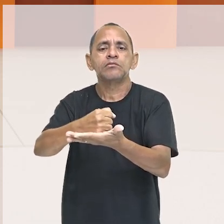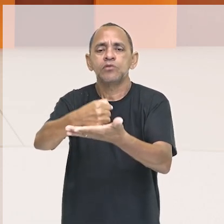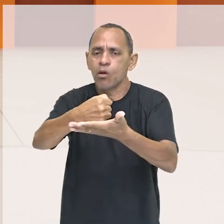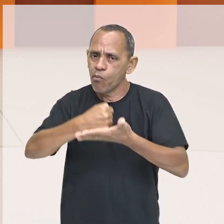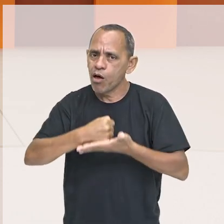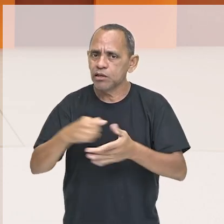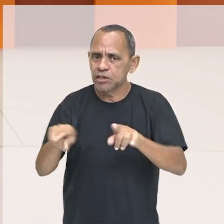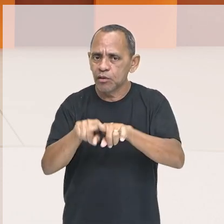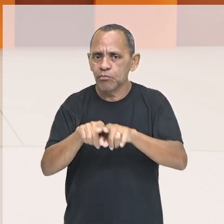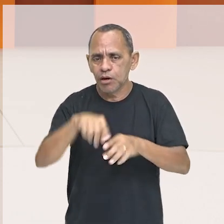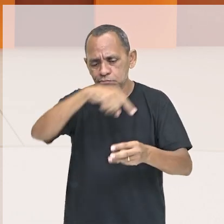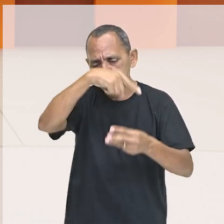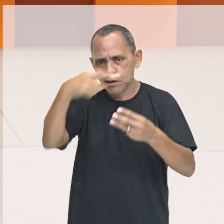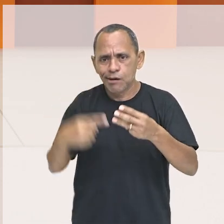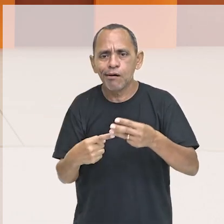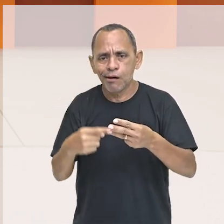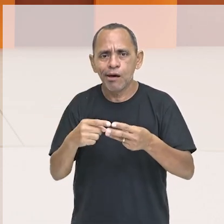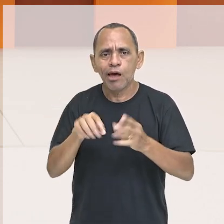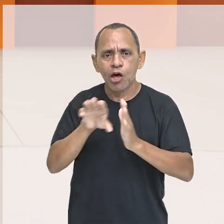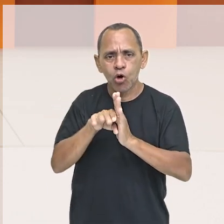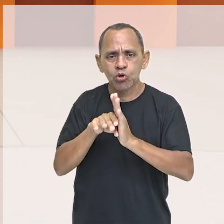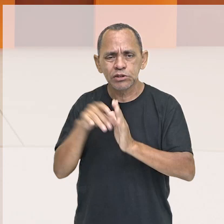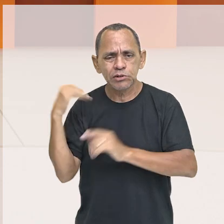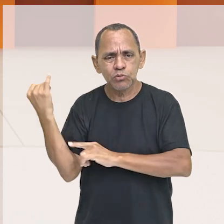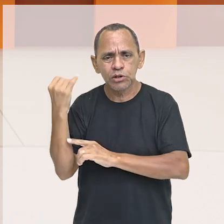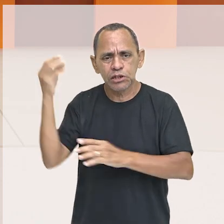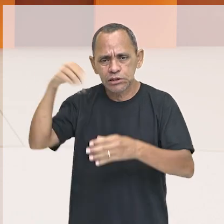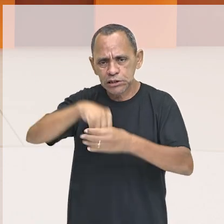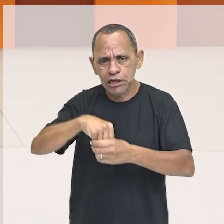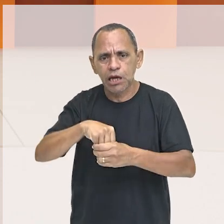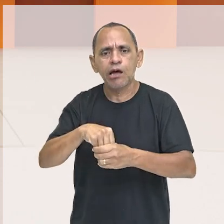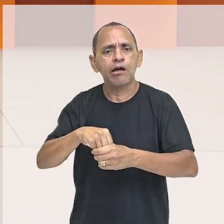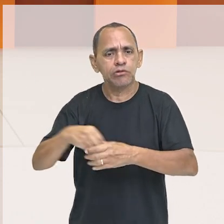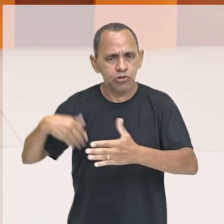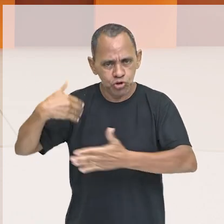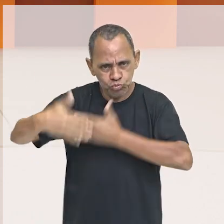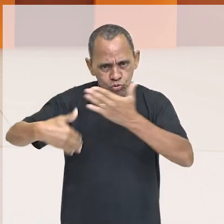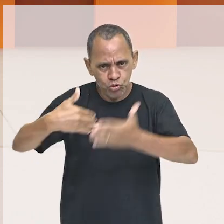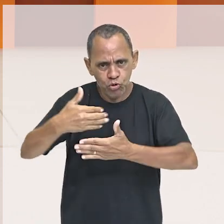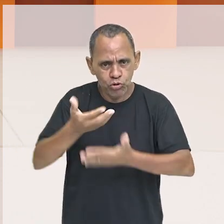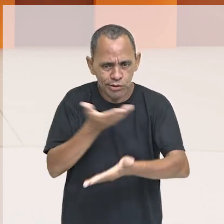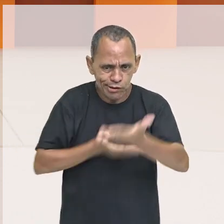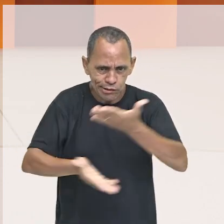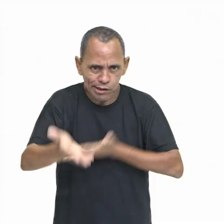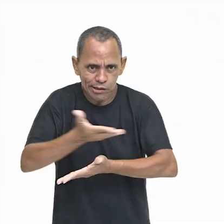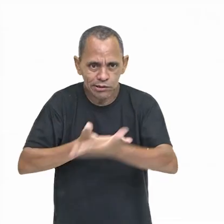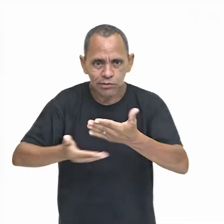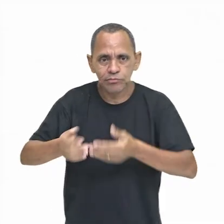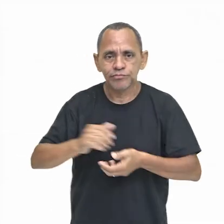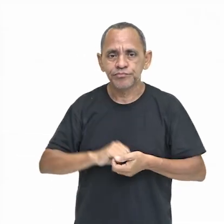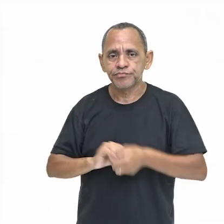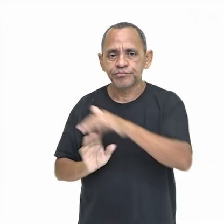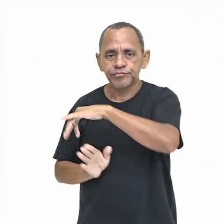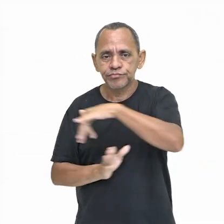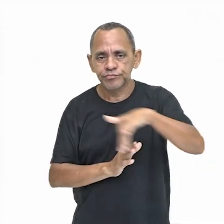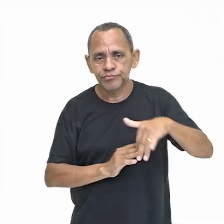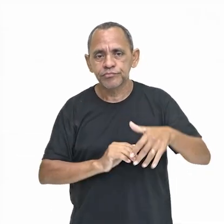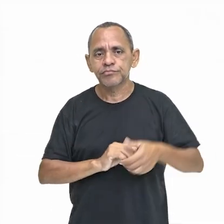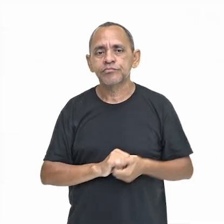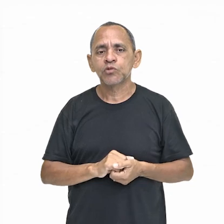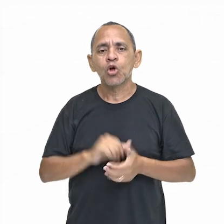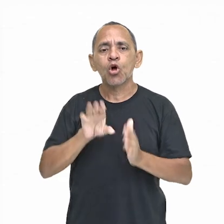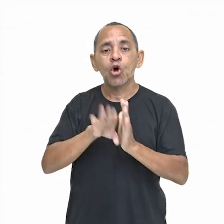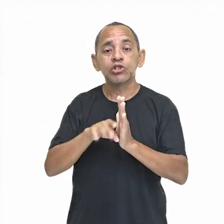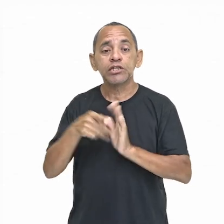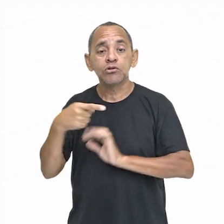3 conceitos importantes dentro desse processo, né, da interação, certo? Muito bem. Vamos trabalhar mais um